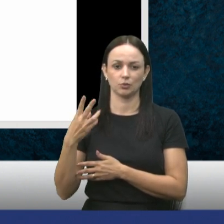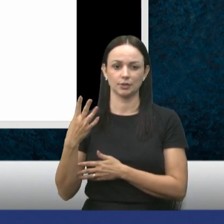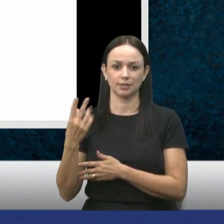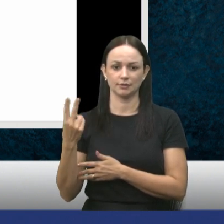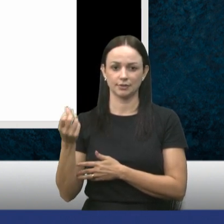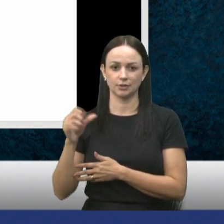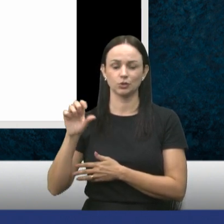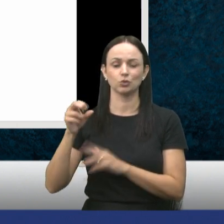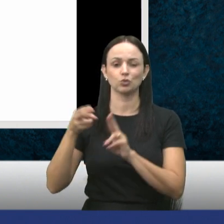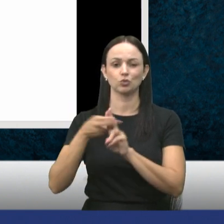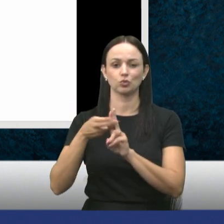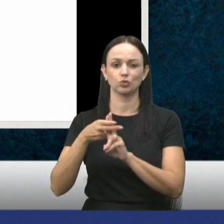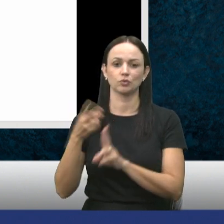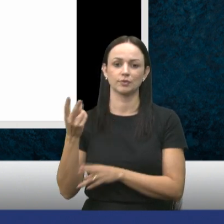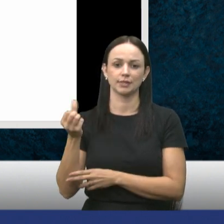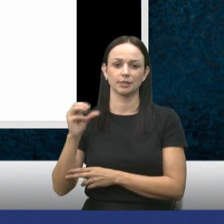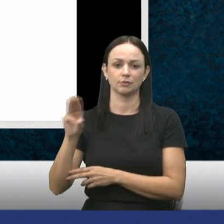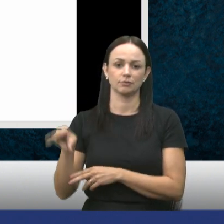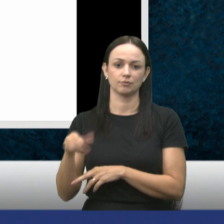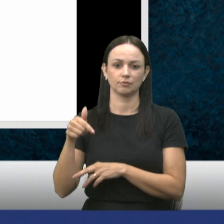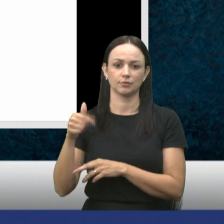26.747.426. O SUS,